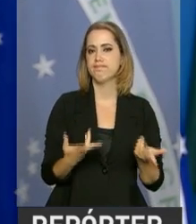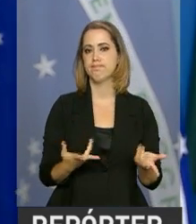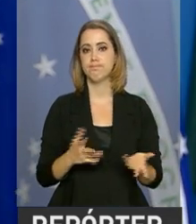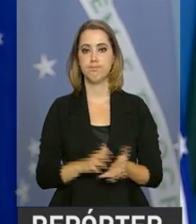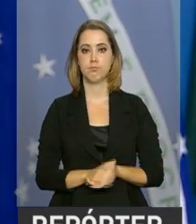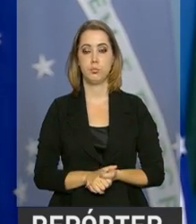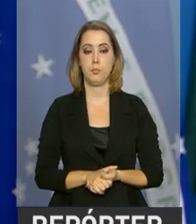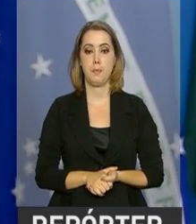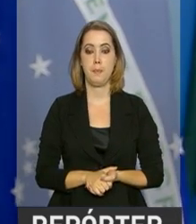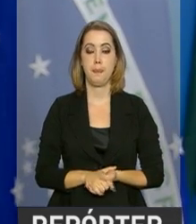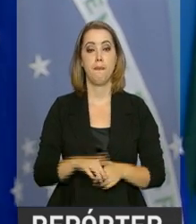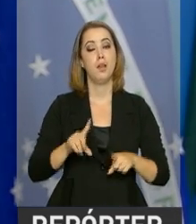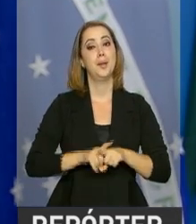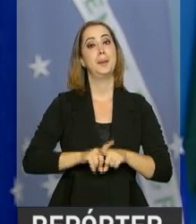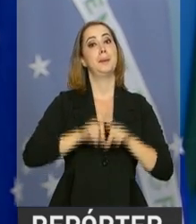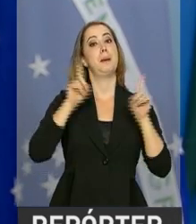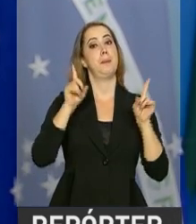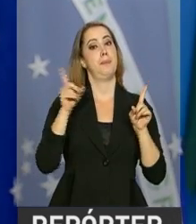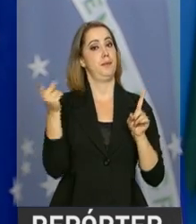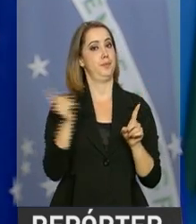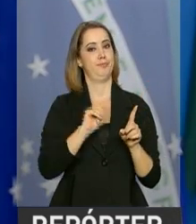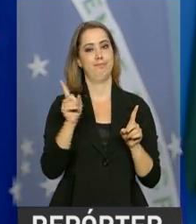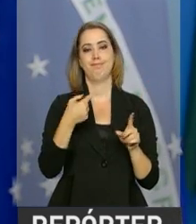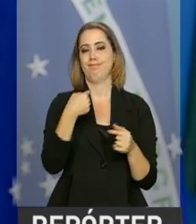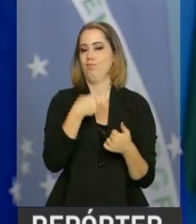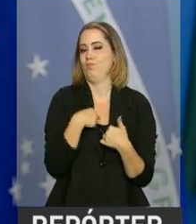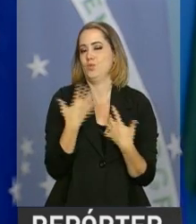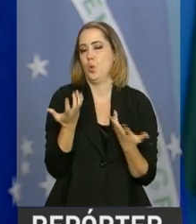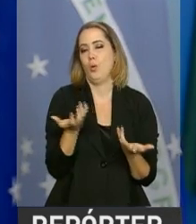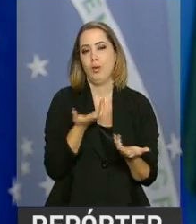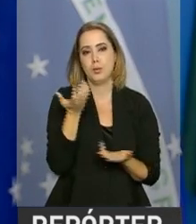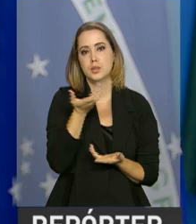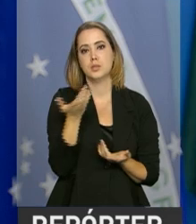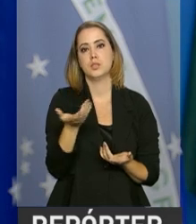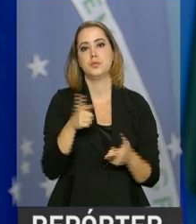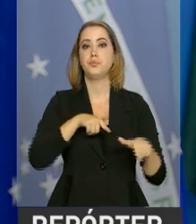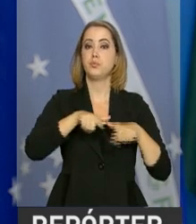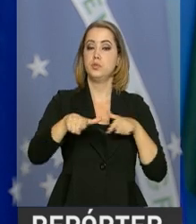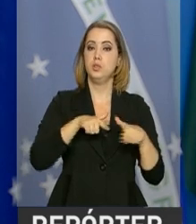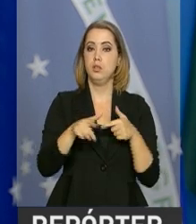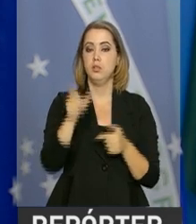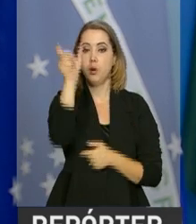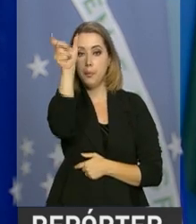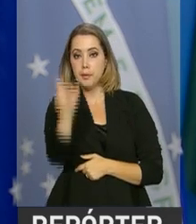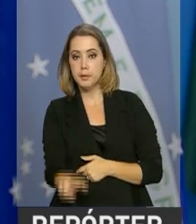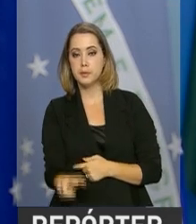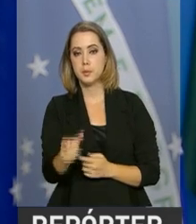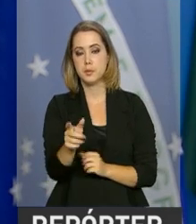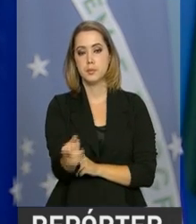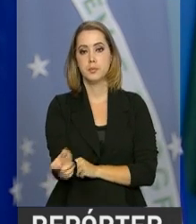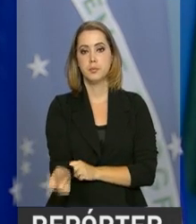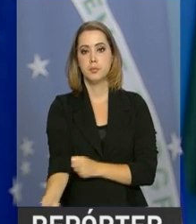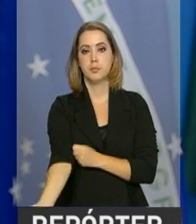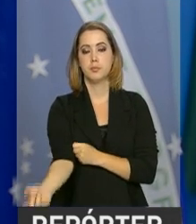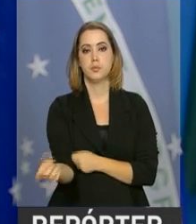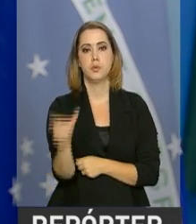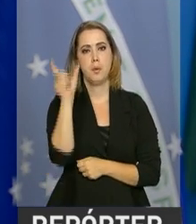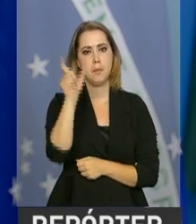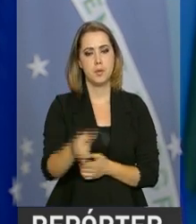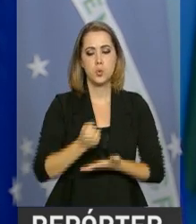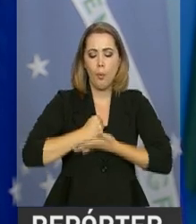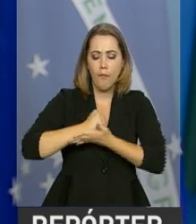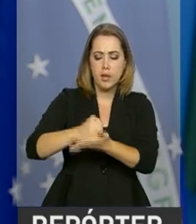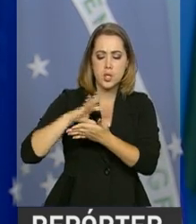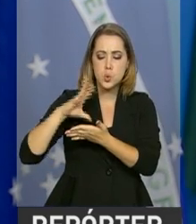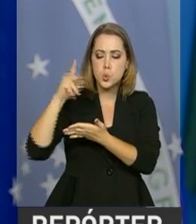desarticulado mas esta não é a missão de quem deve tudo ao